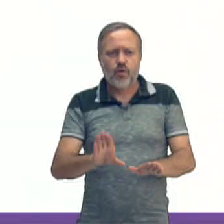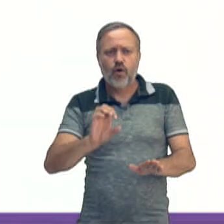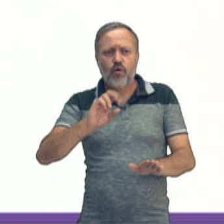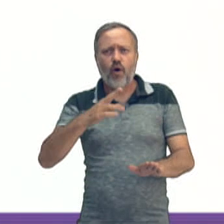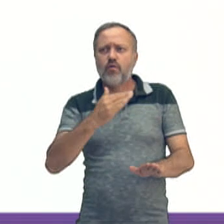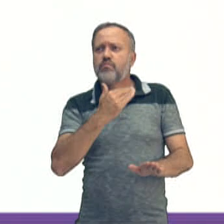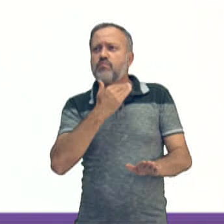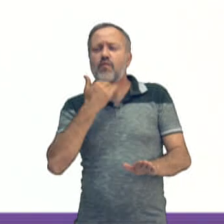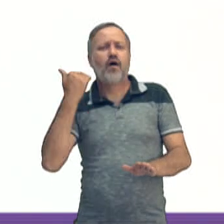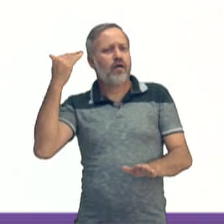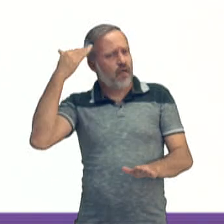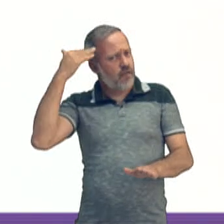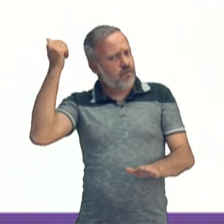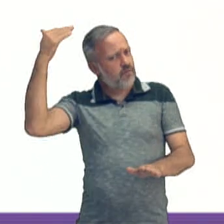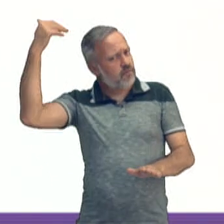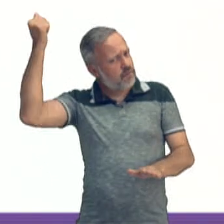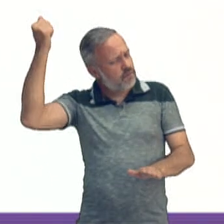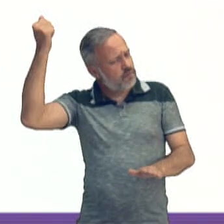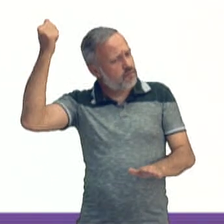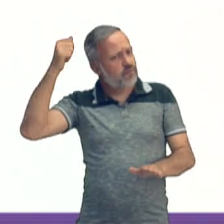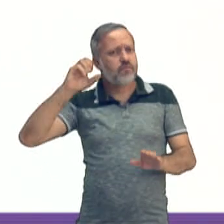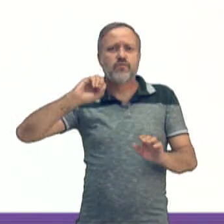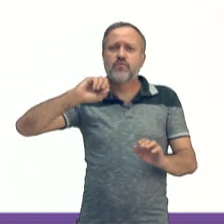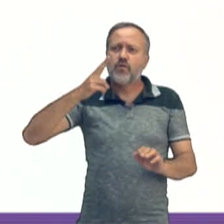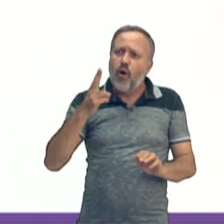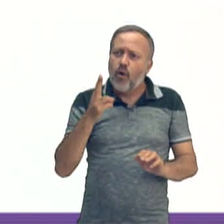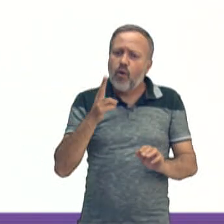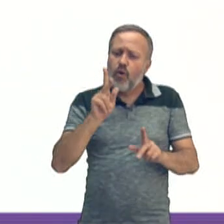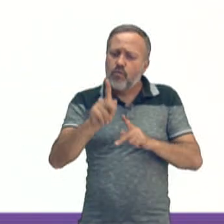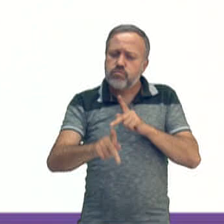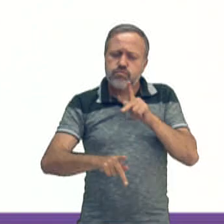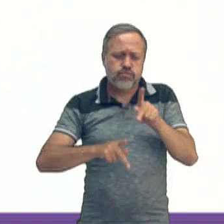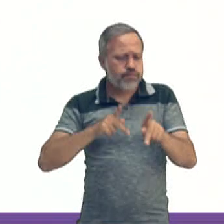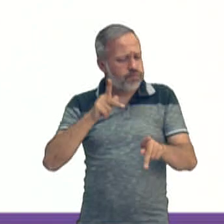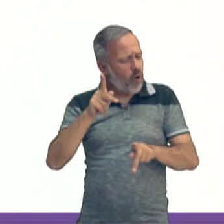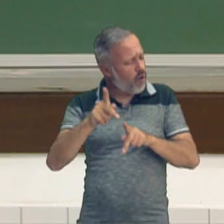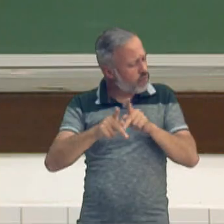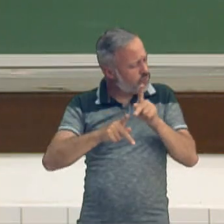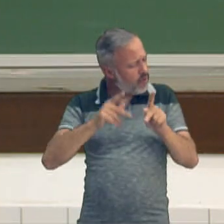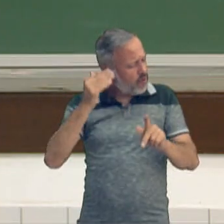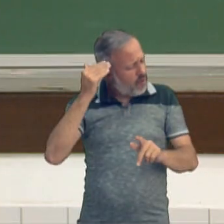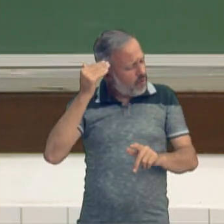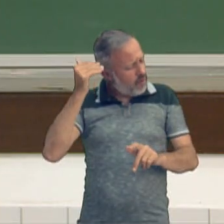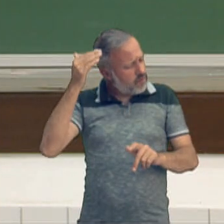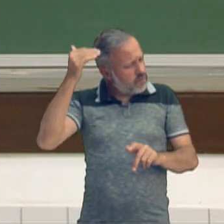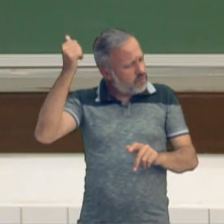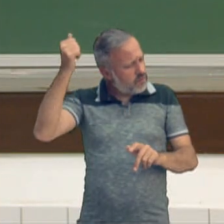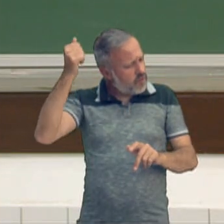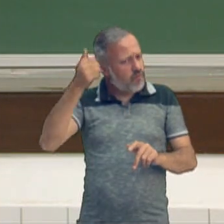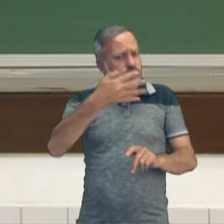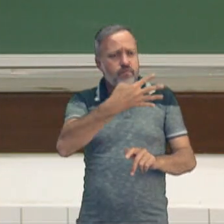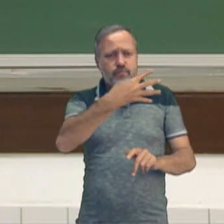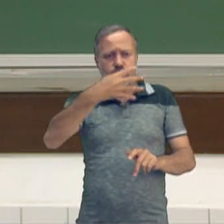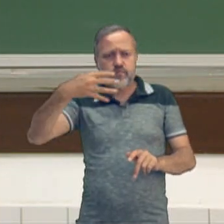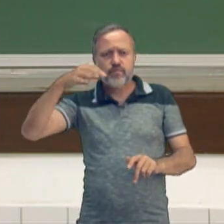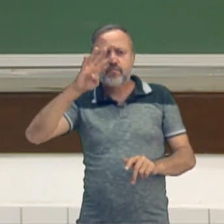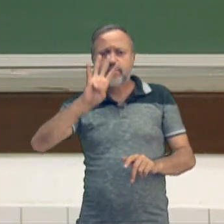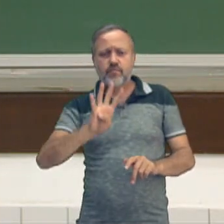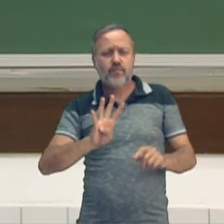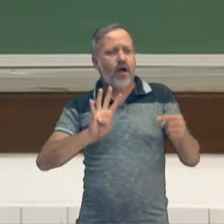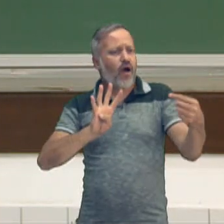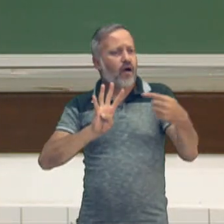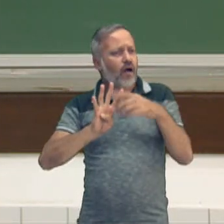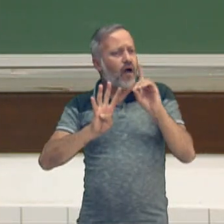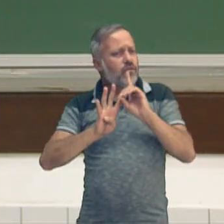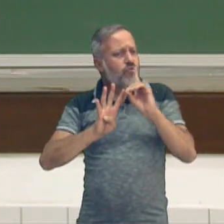um fato marcante na história deste povo ou civilização. Então, os calendários surgiram como forma